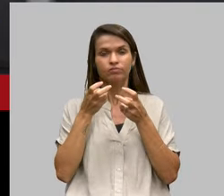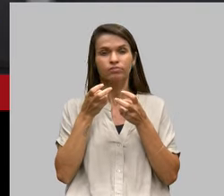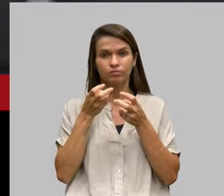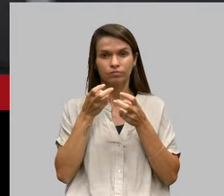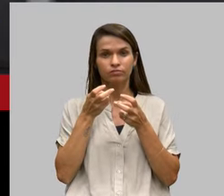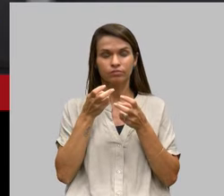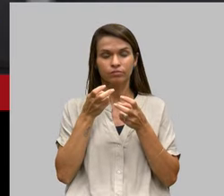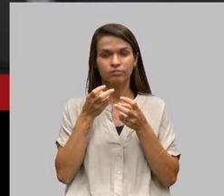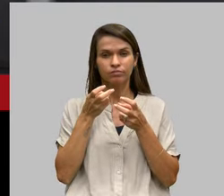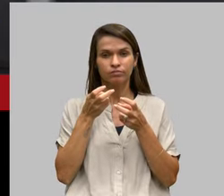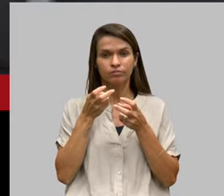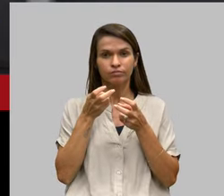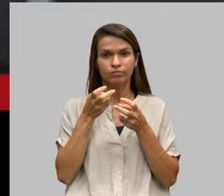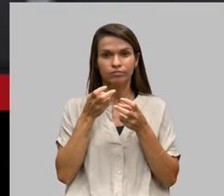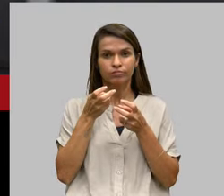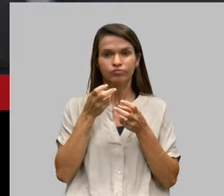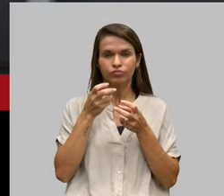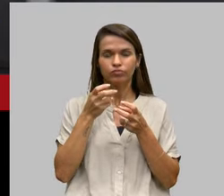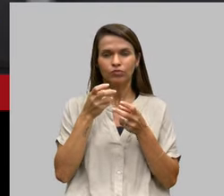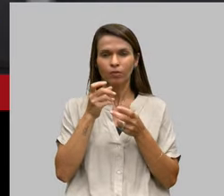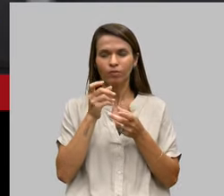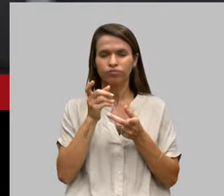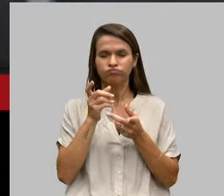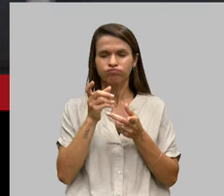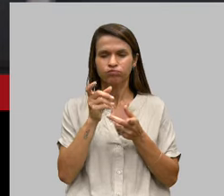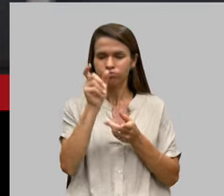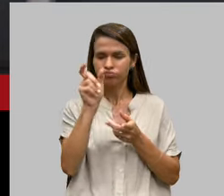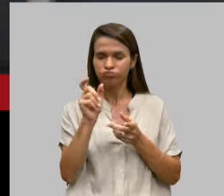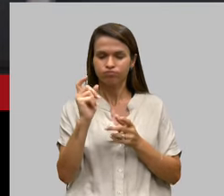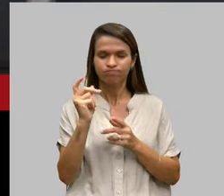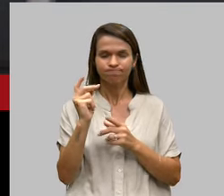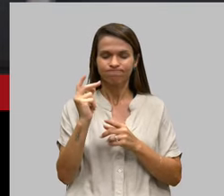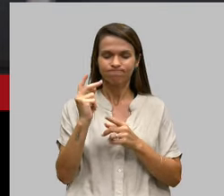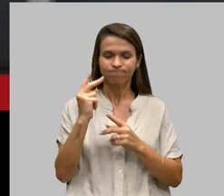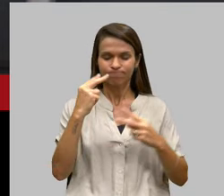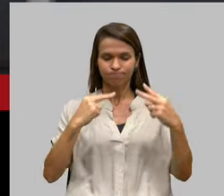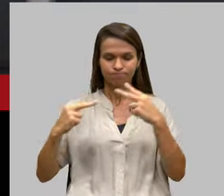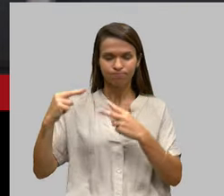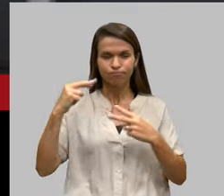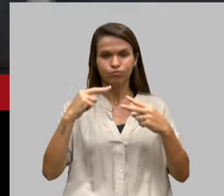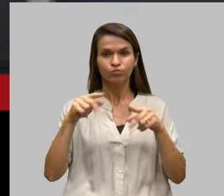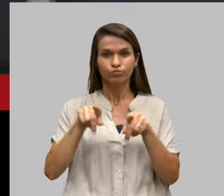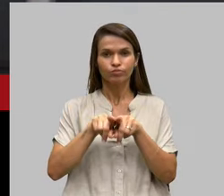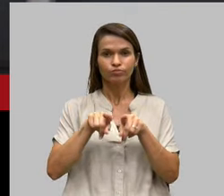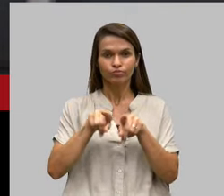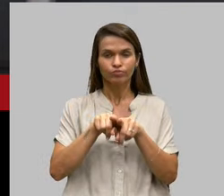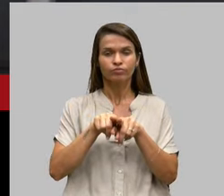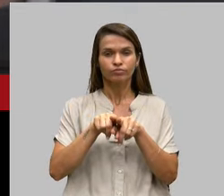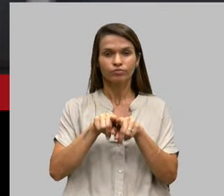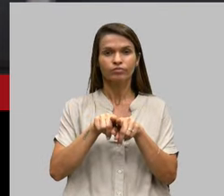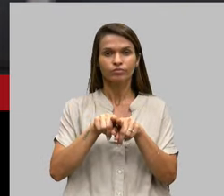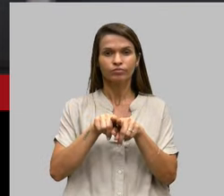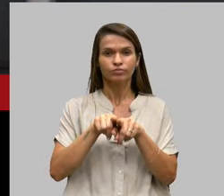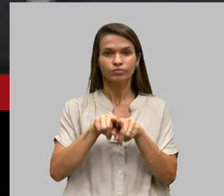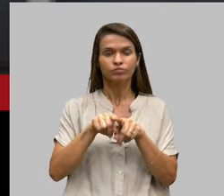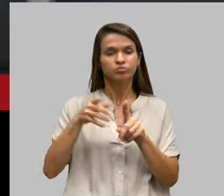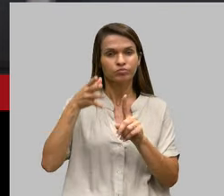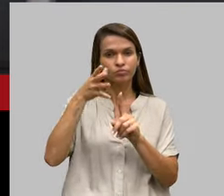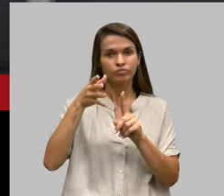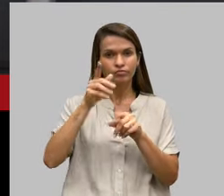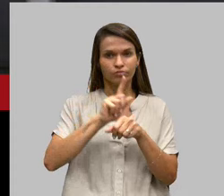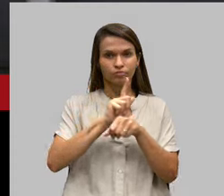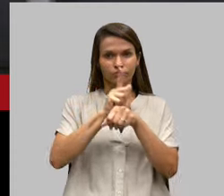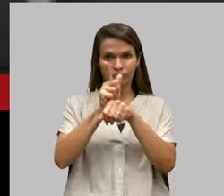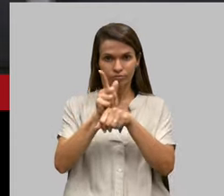eh nos fiscaliza e e nos dá os nos dá os rumos e também a palavra dos gestores como eu sou um gestor da